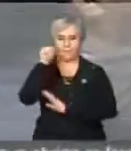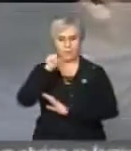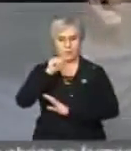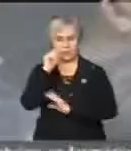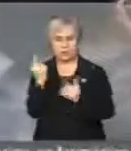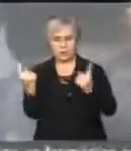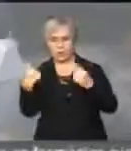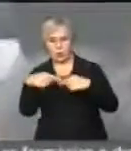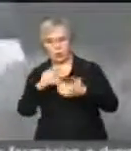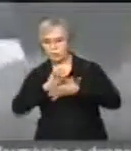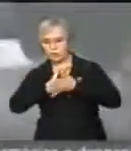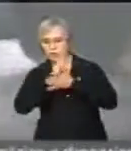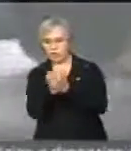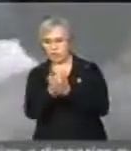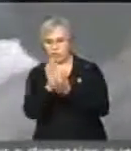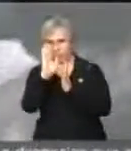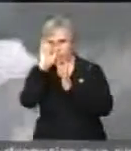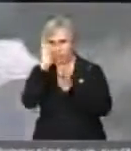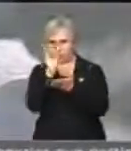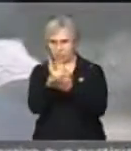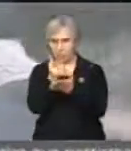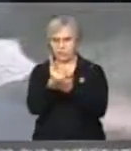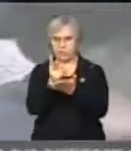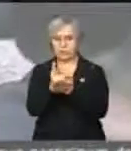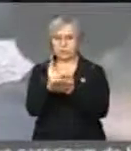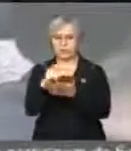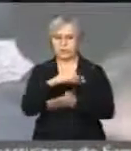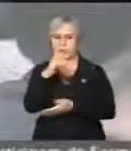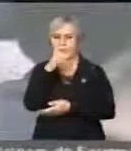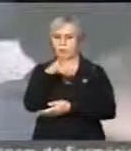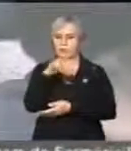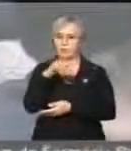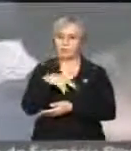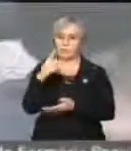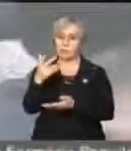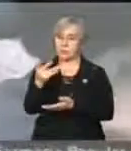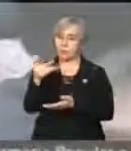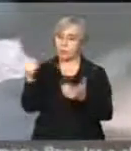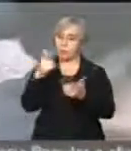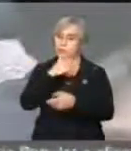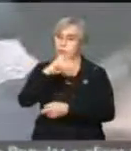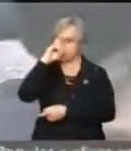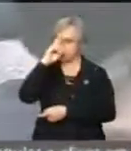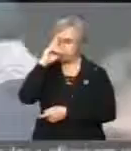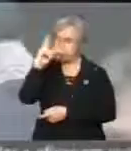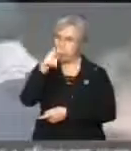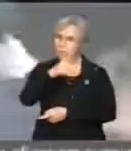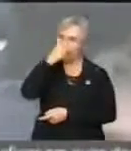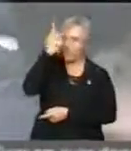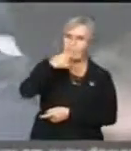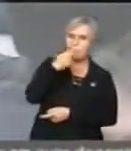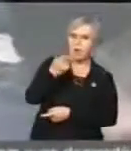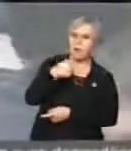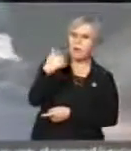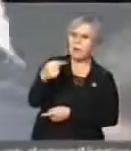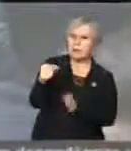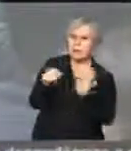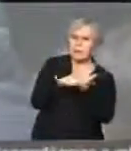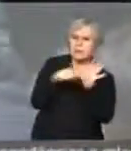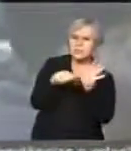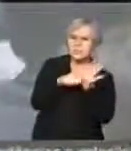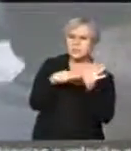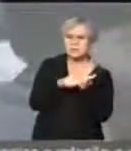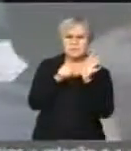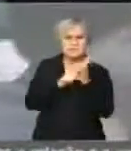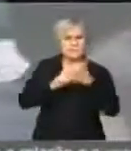conservadora. Participei, inclusive, no domingo, de um ato em que Vossa Excelência foi lembrado negativamente, não por outros temas que